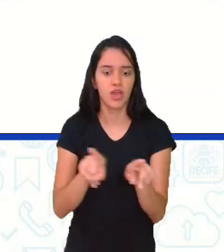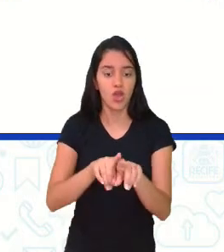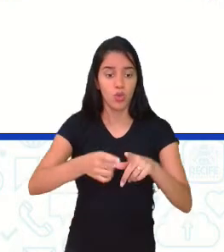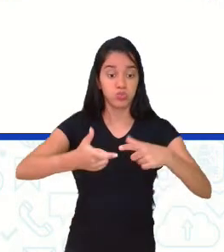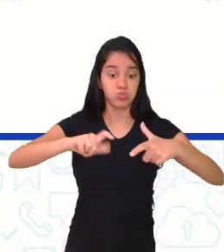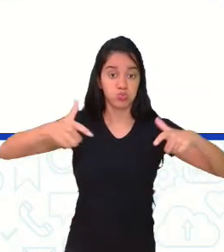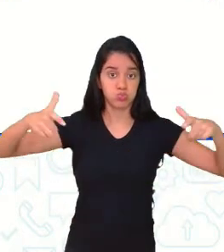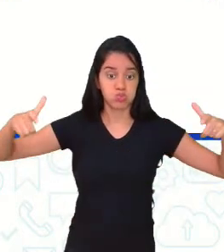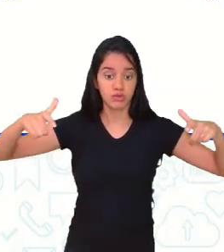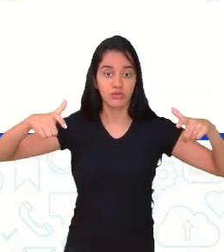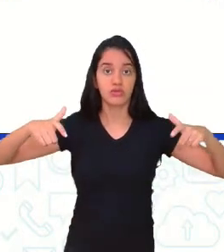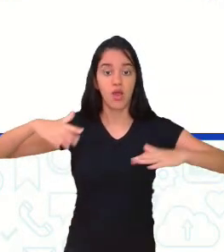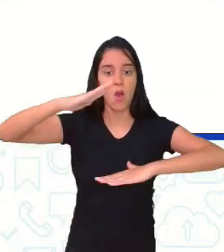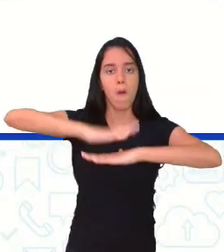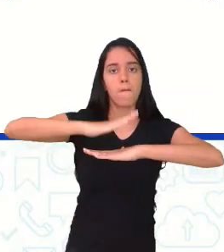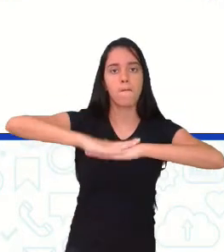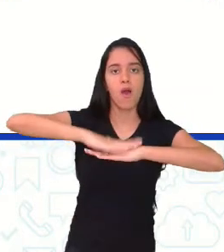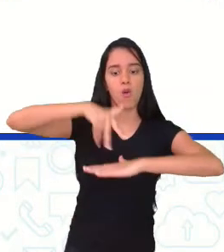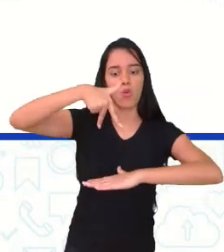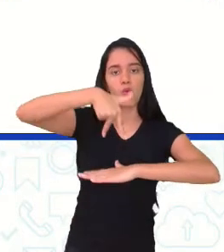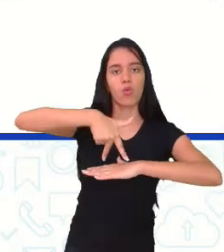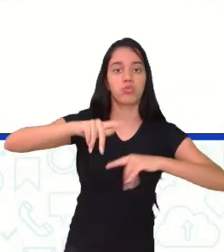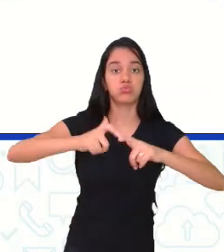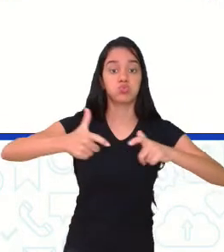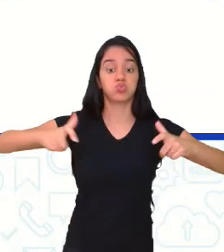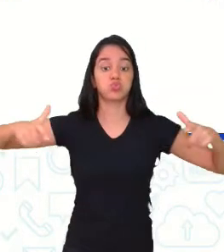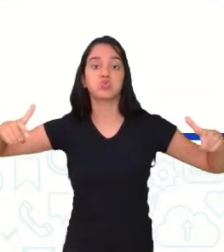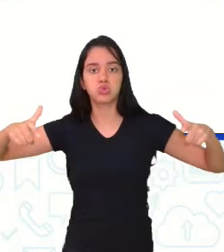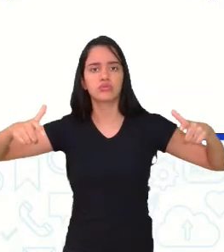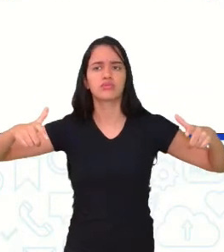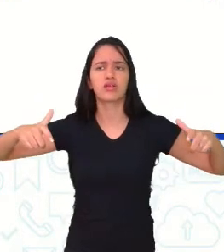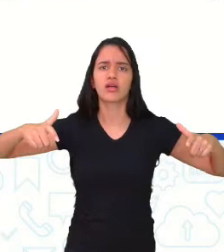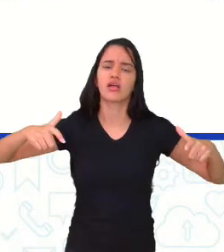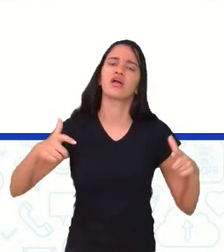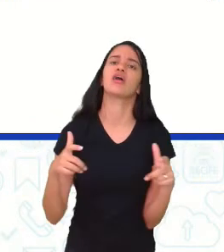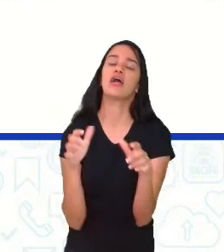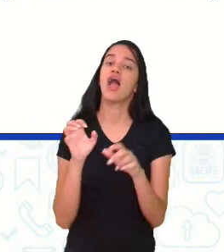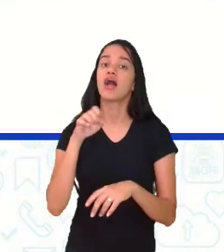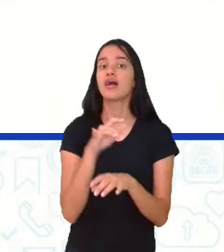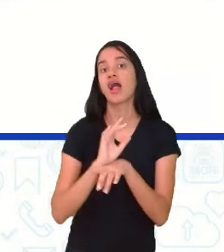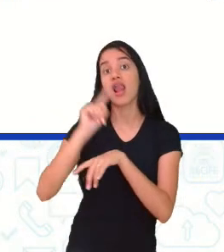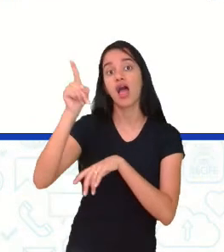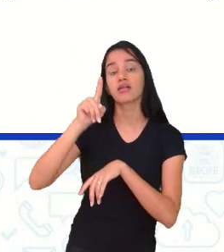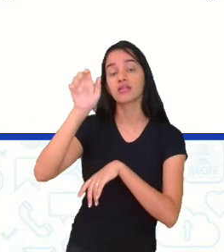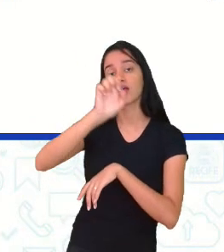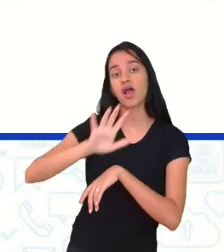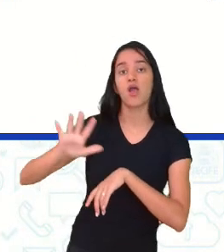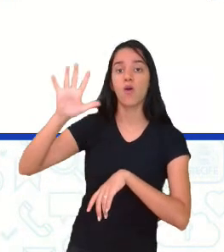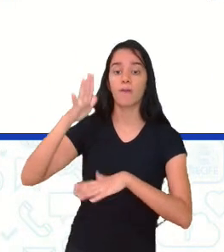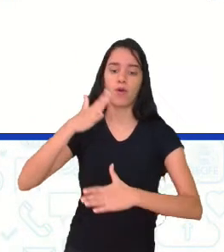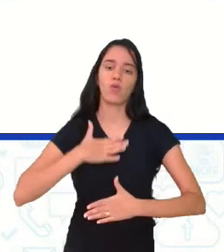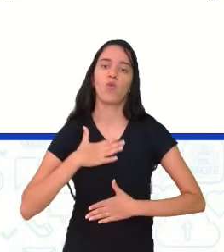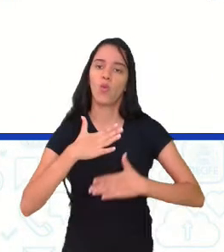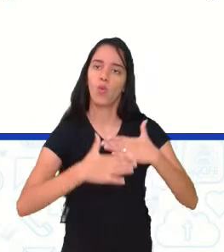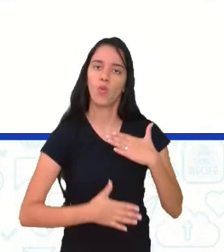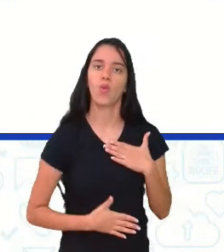imensos, assim, é o palco inteiro. Aqui ainda é pequeno. Lá na Europa, eles fazem com o corpo, né? Então